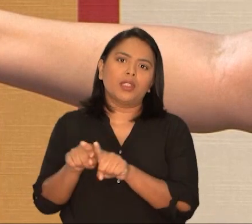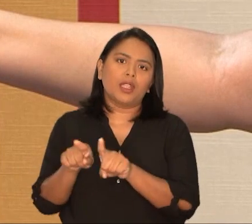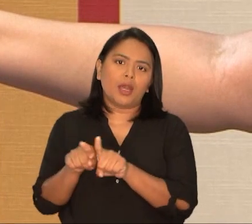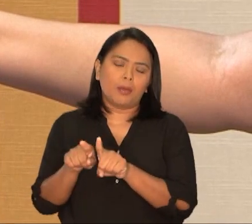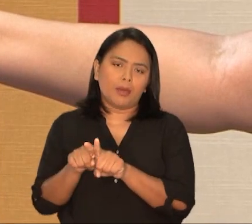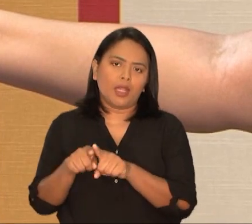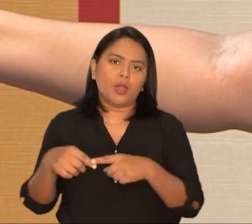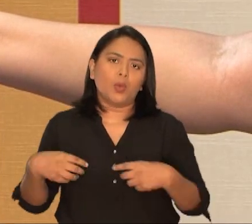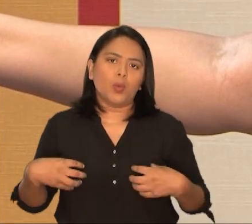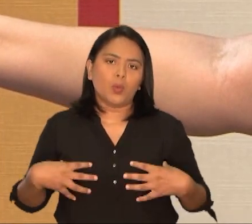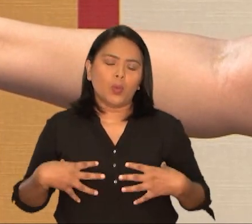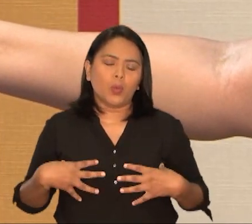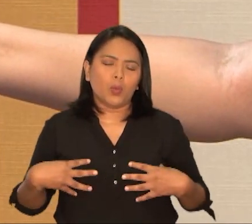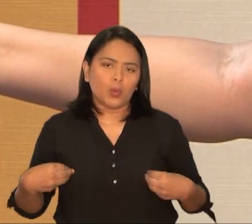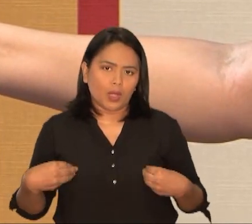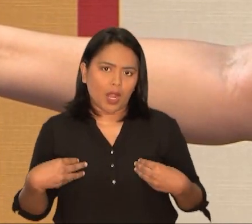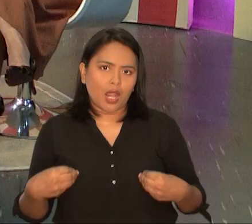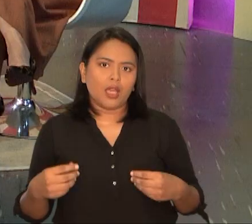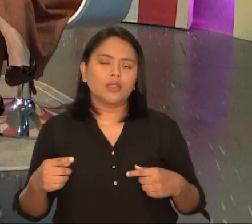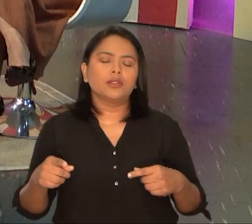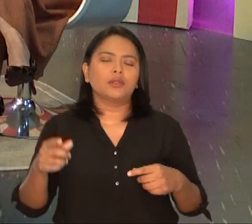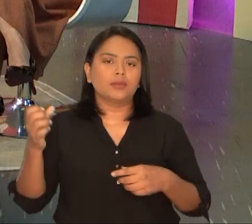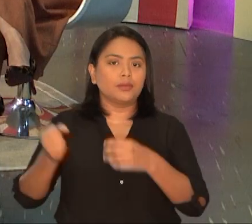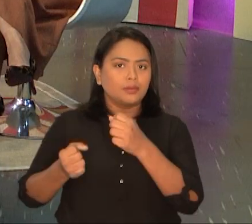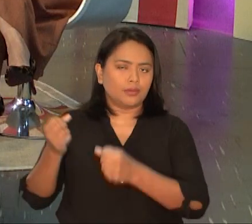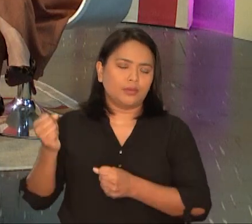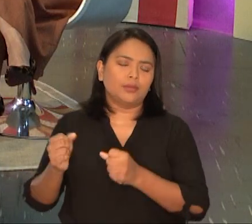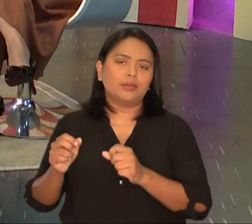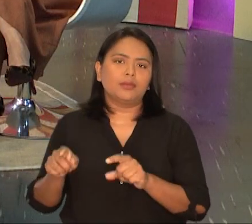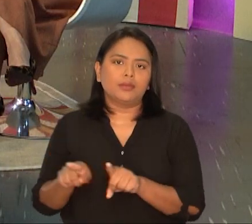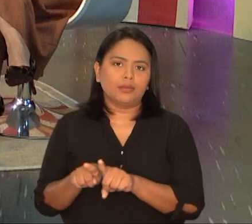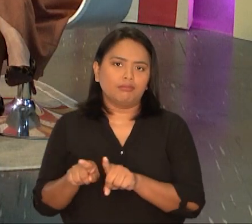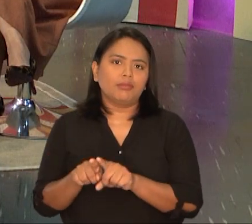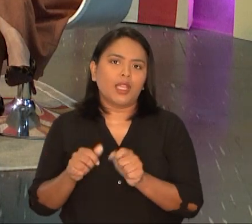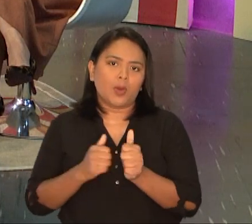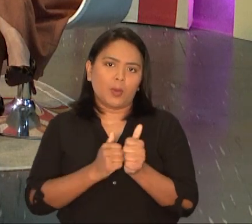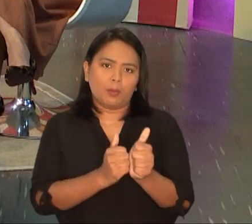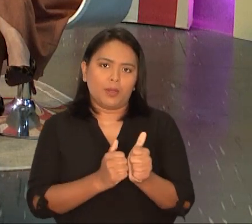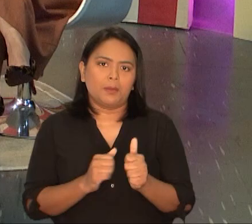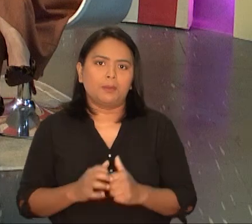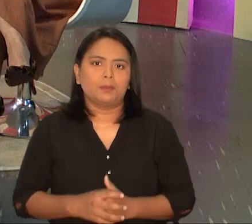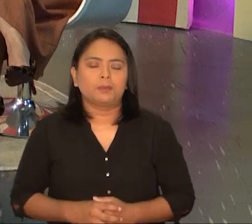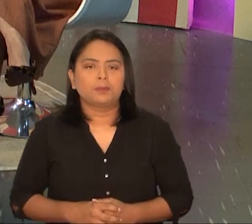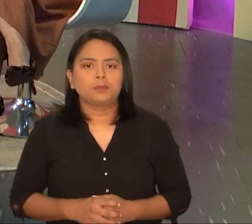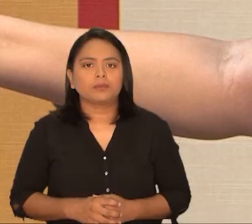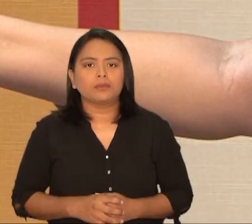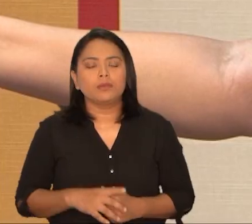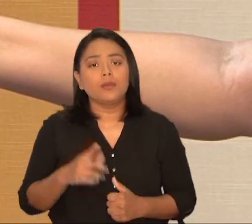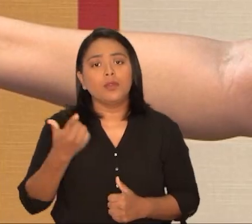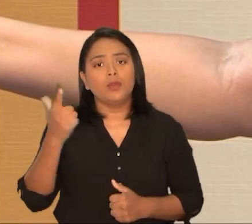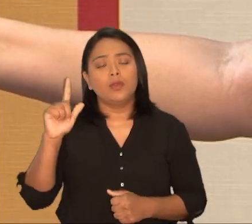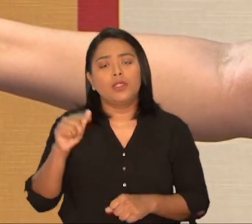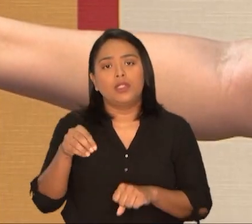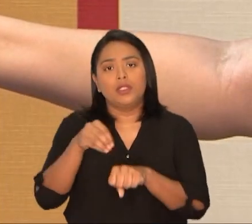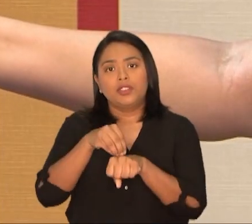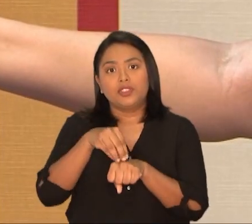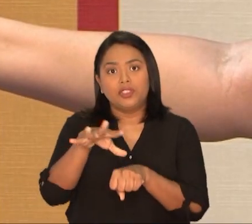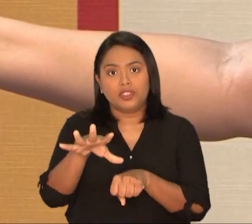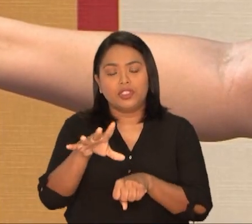esse processo. Certo? Eu acho que uma outra dica, que é extremamente importante, é você saber